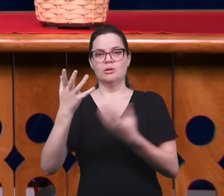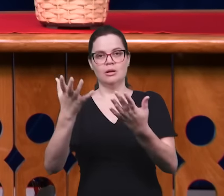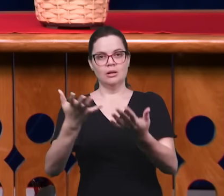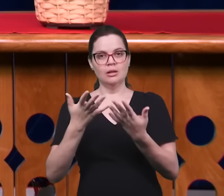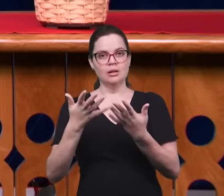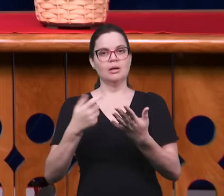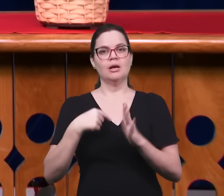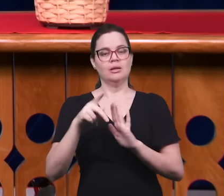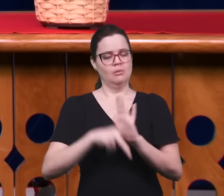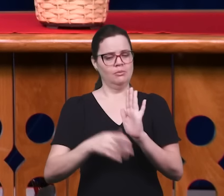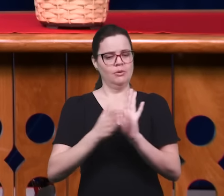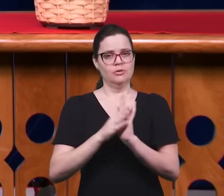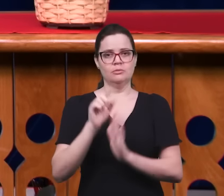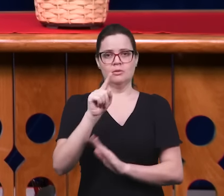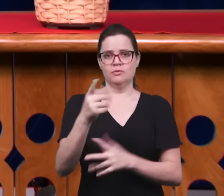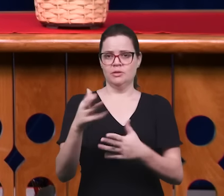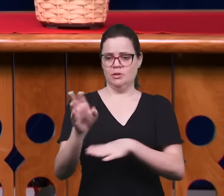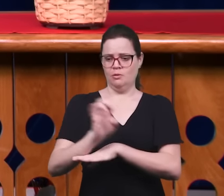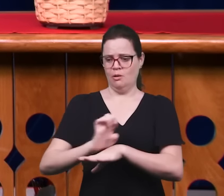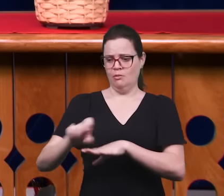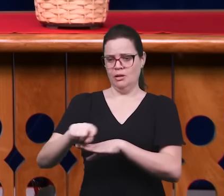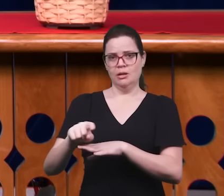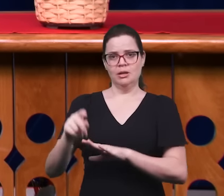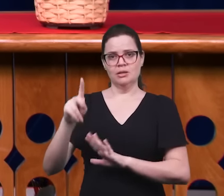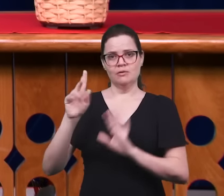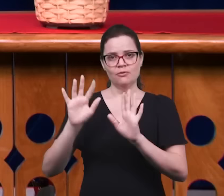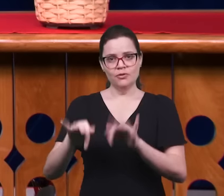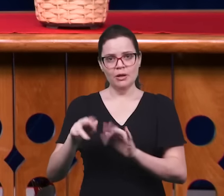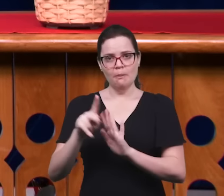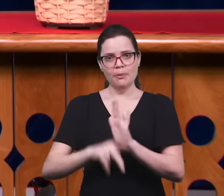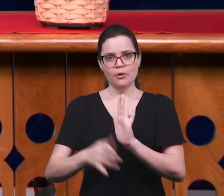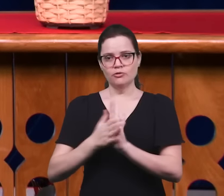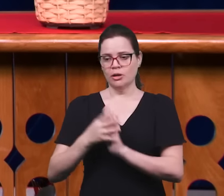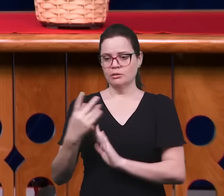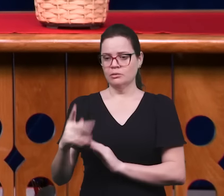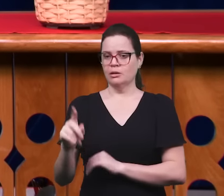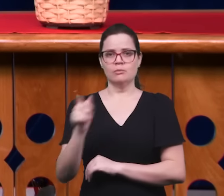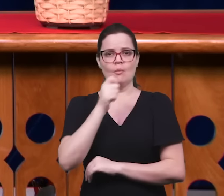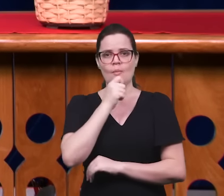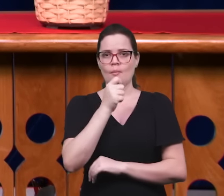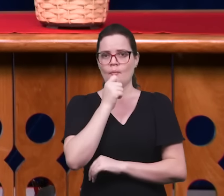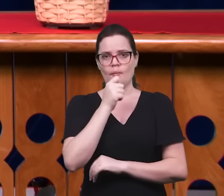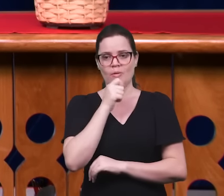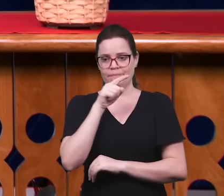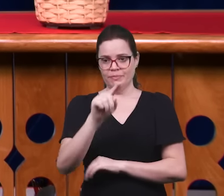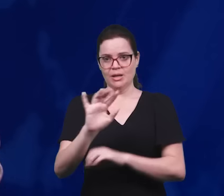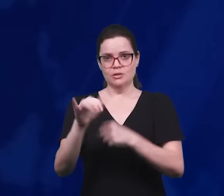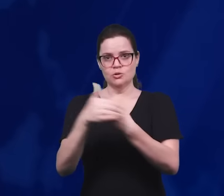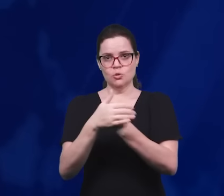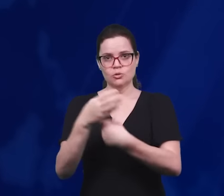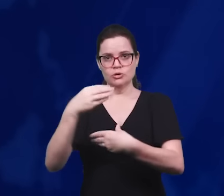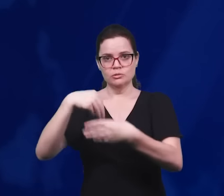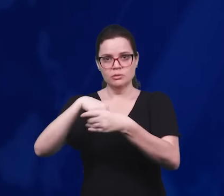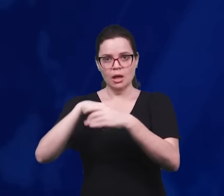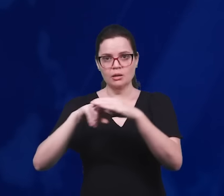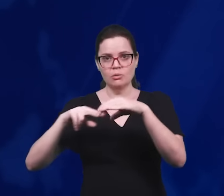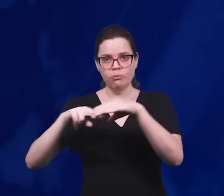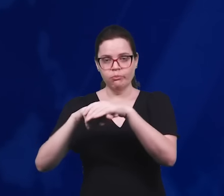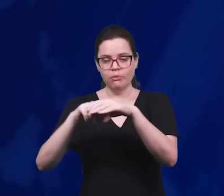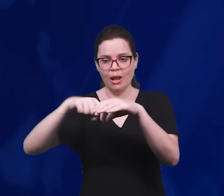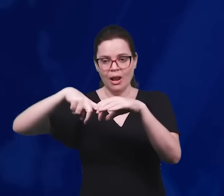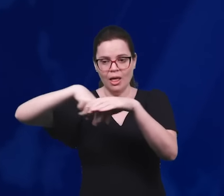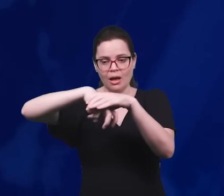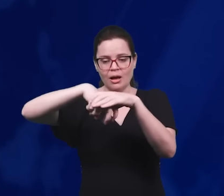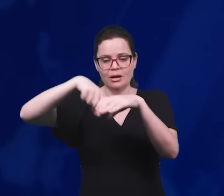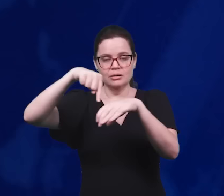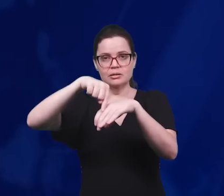de Elias não tinha terminado. A jornada de Elias não se encerraria naquela caverna. A jornada do